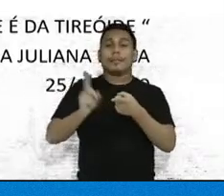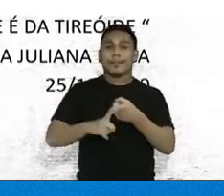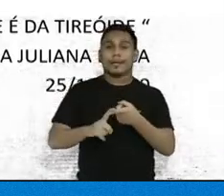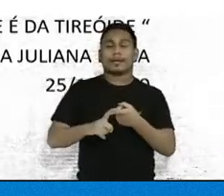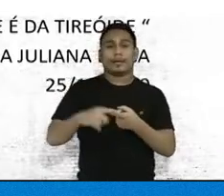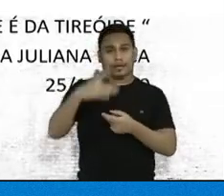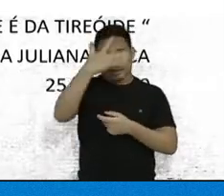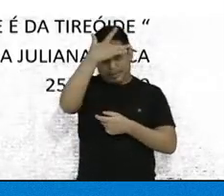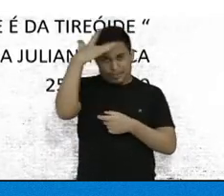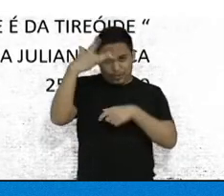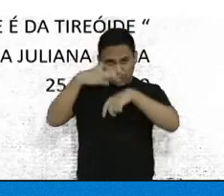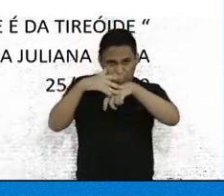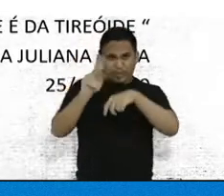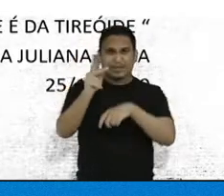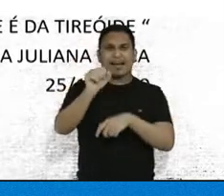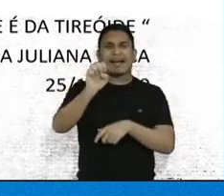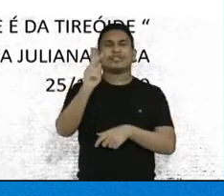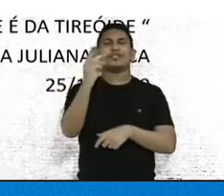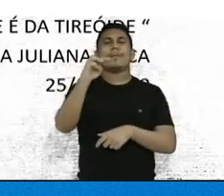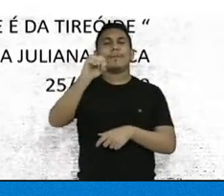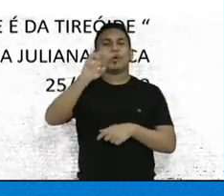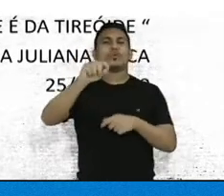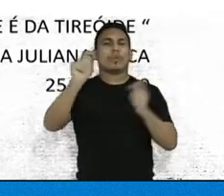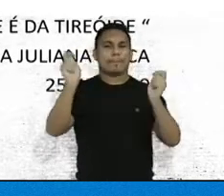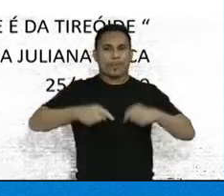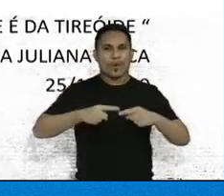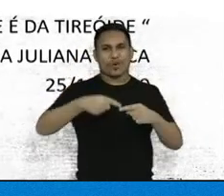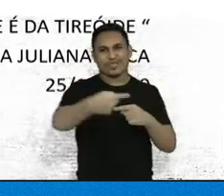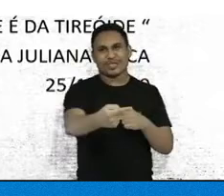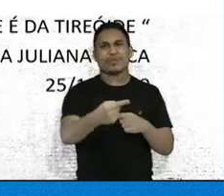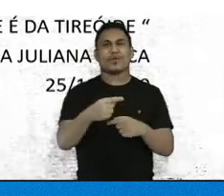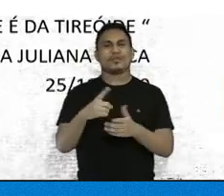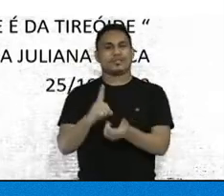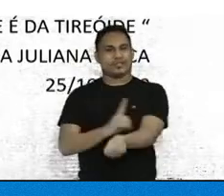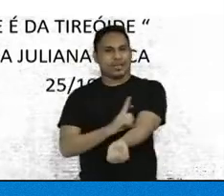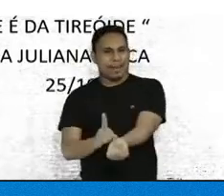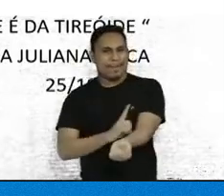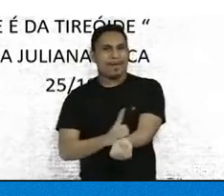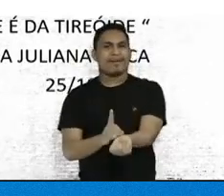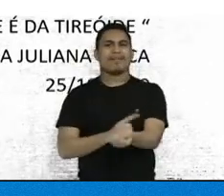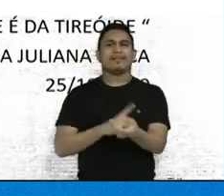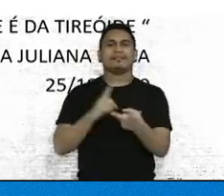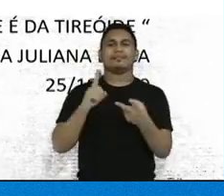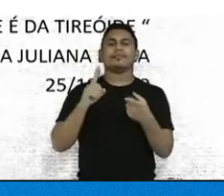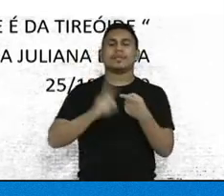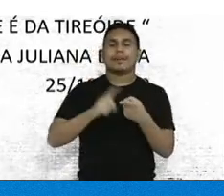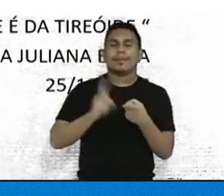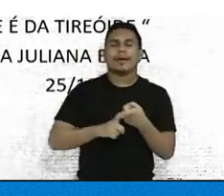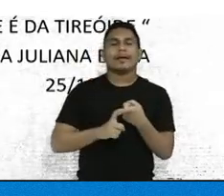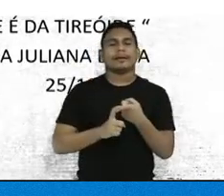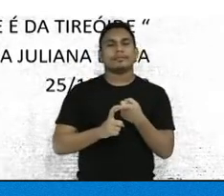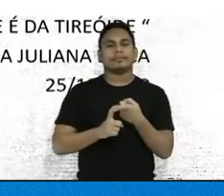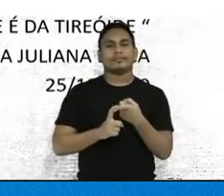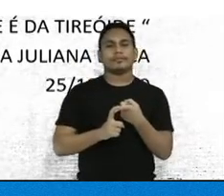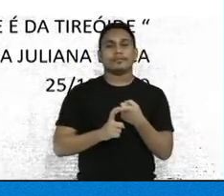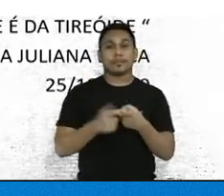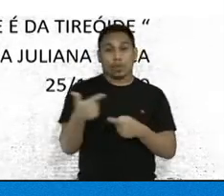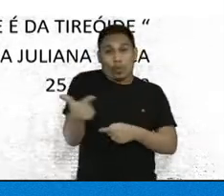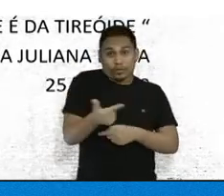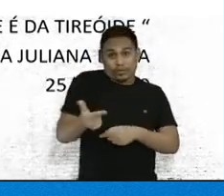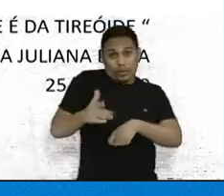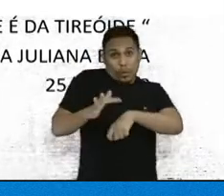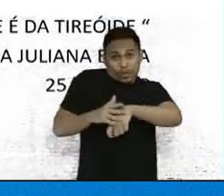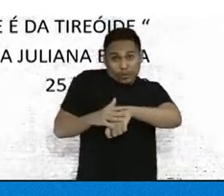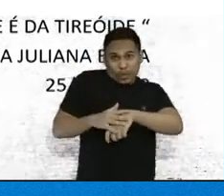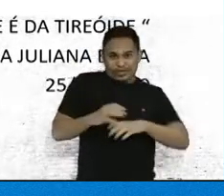de desenvolverem diabetes. Existe o risco aumentado de desenvolver uma segunda doença autoimune. Então, quem tem uma